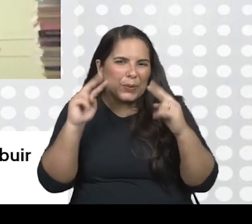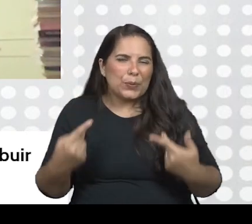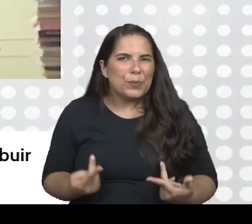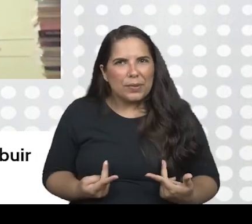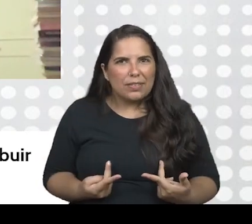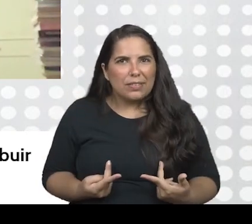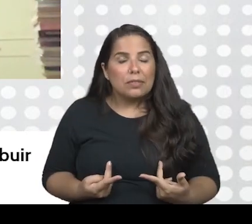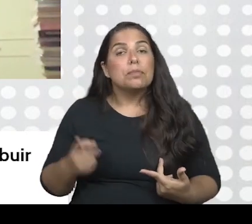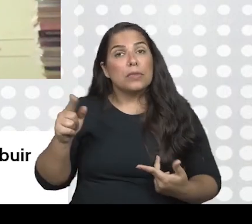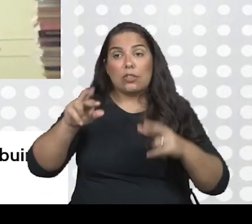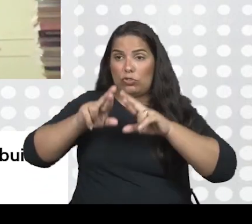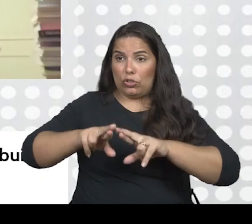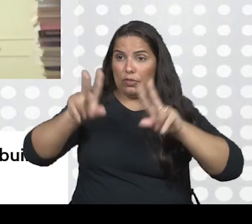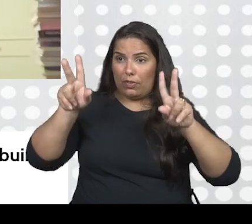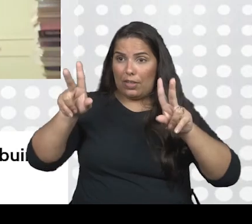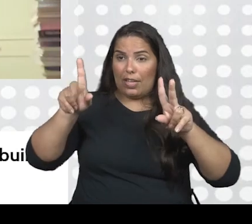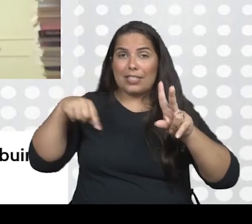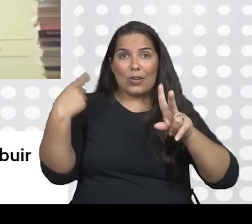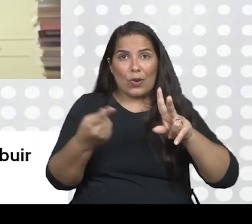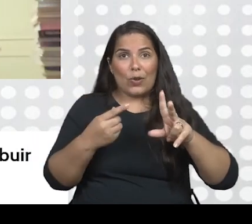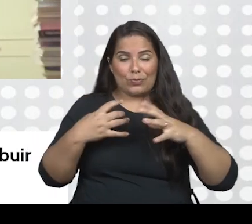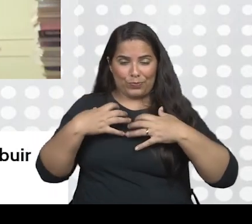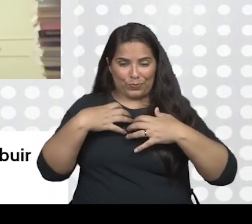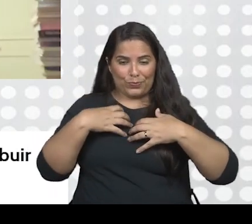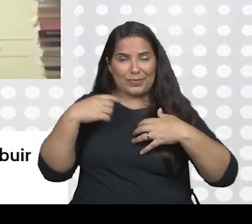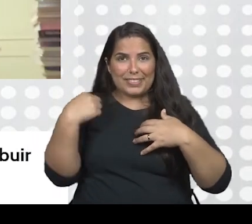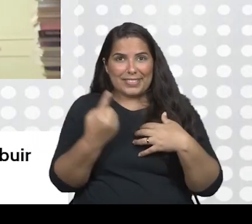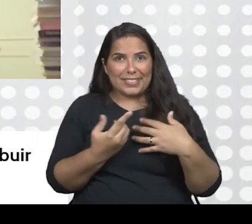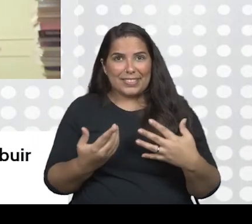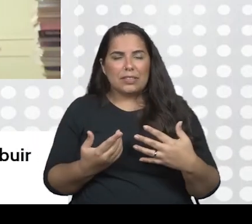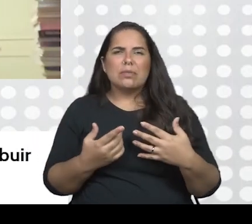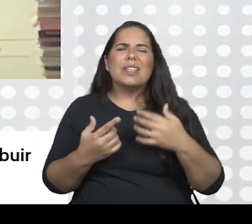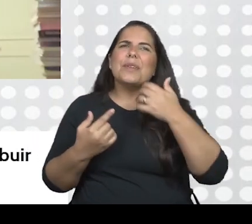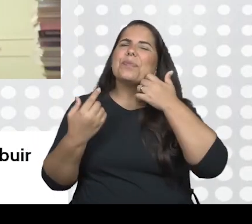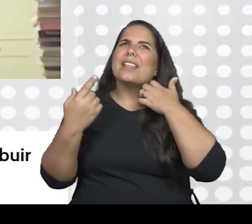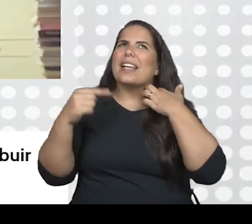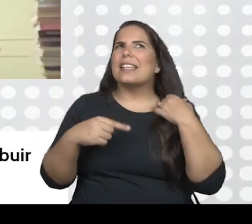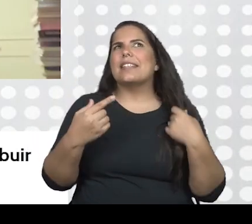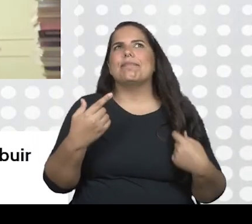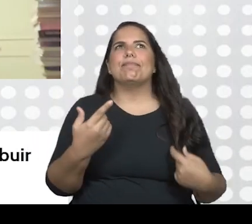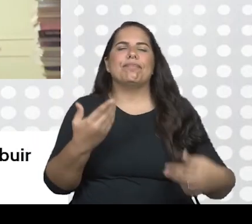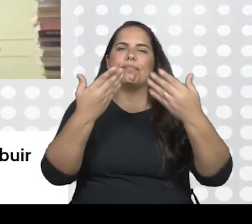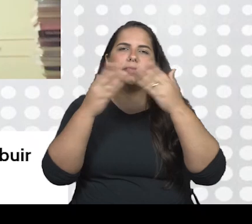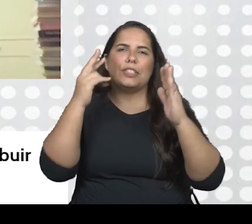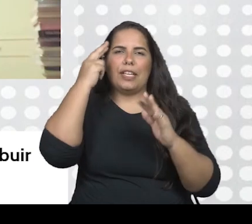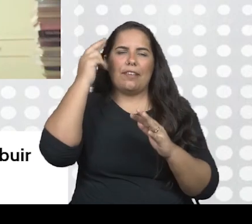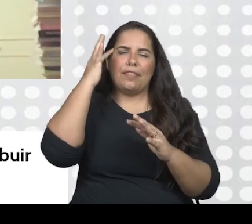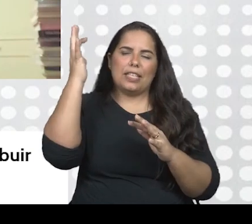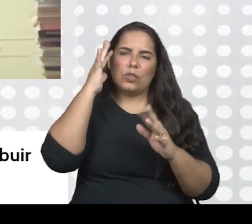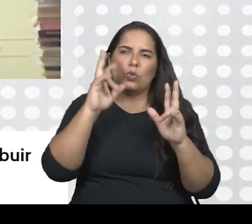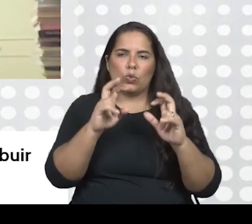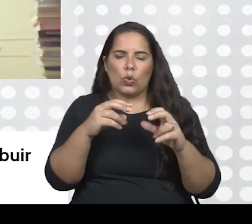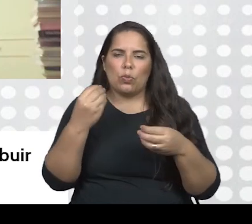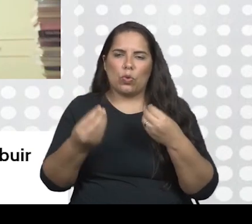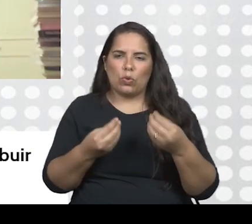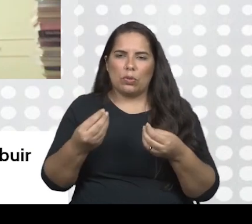humano, e a diferença nos constitui como tal. Eu não consigo aqui ampliar minhas reflexões sobre